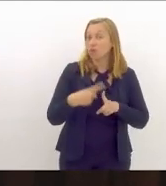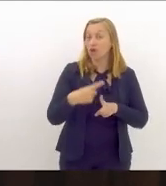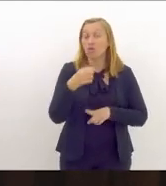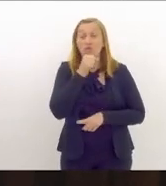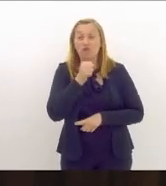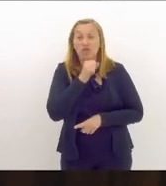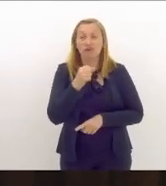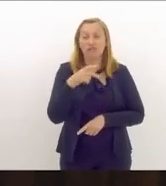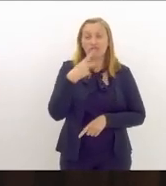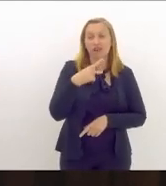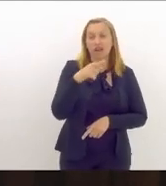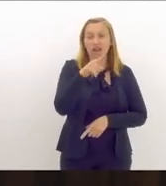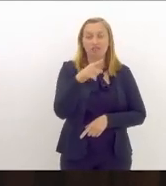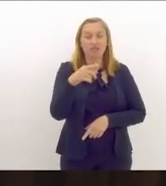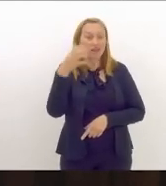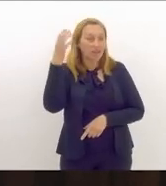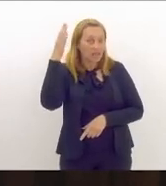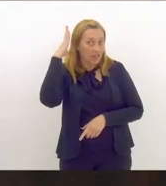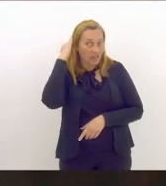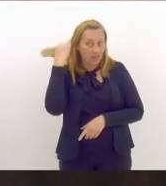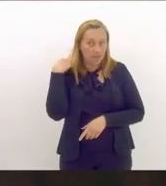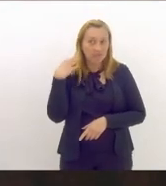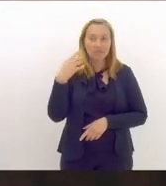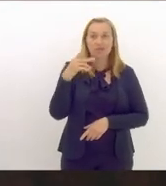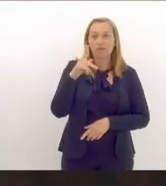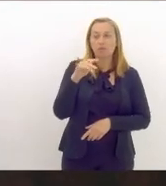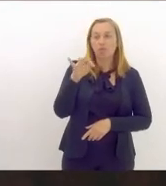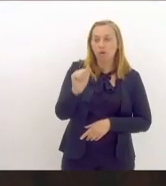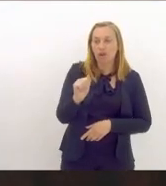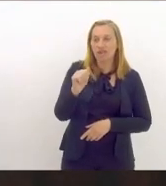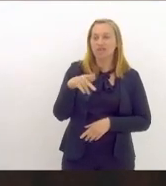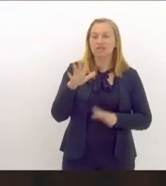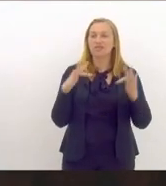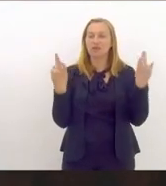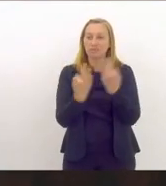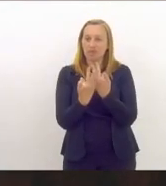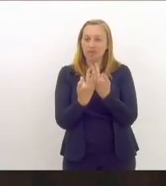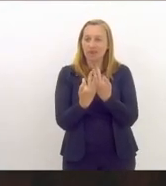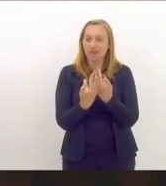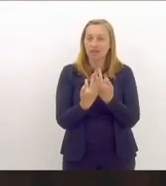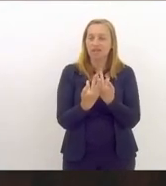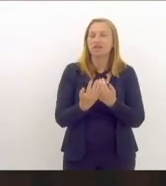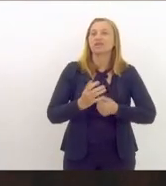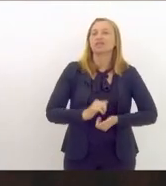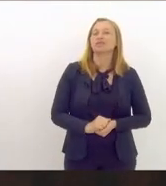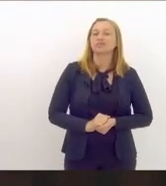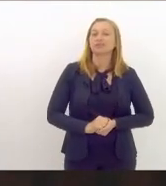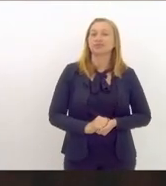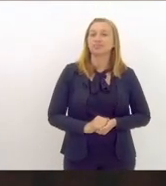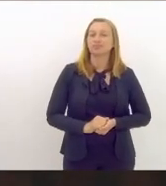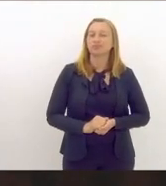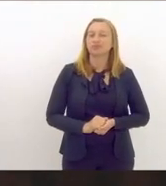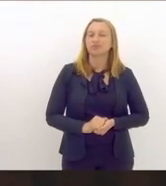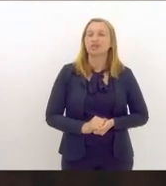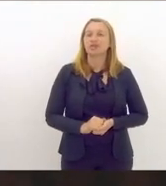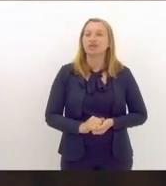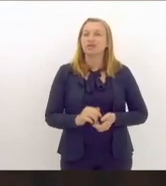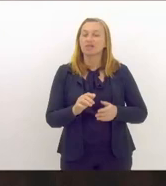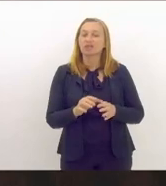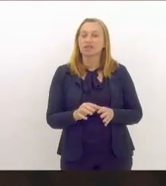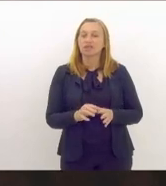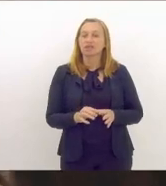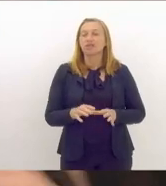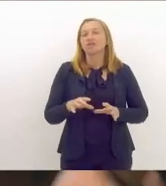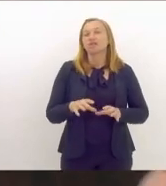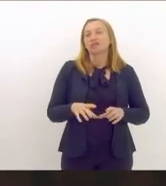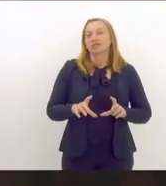de cabeça de pulga, né? Essa família porreta é quem toca o bar do Omar. Nele se fez o reduto do